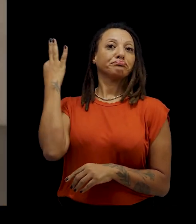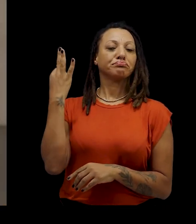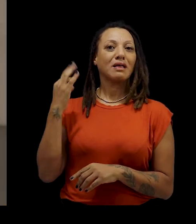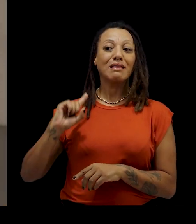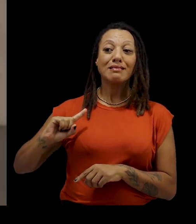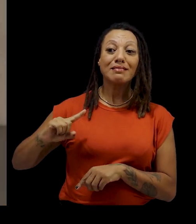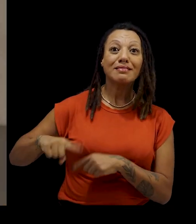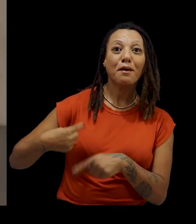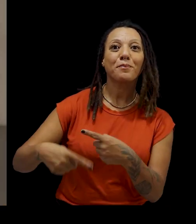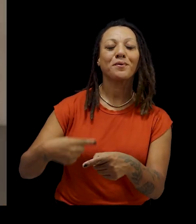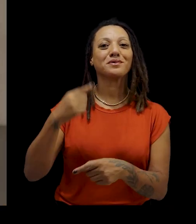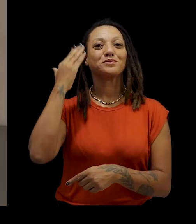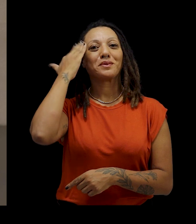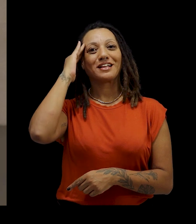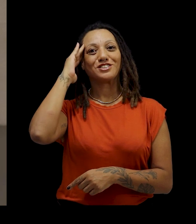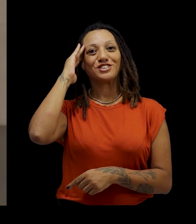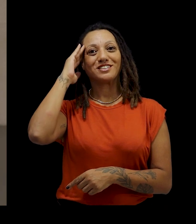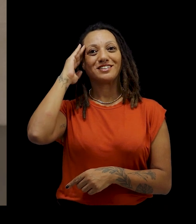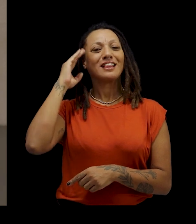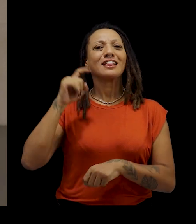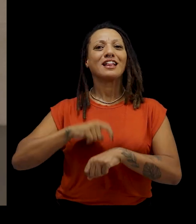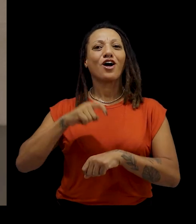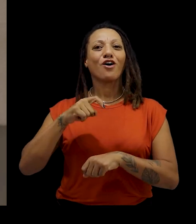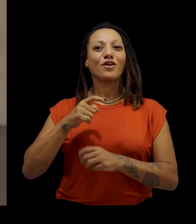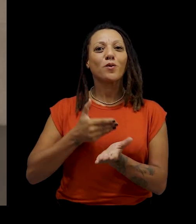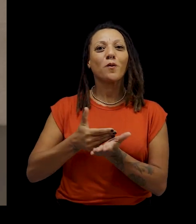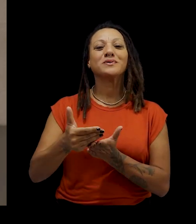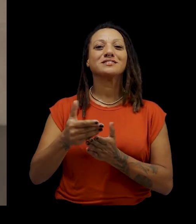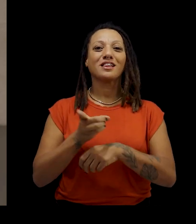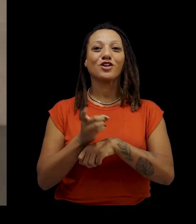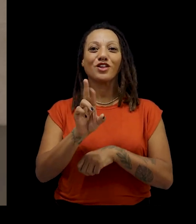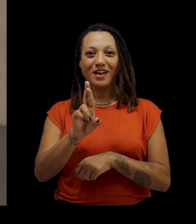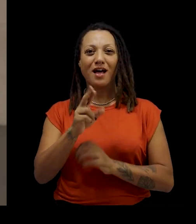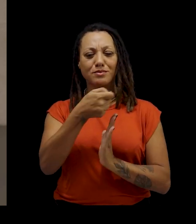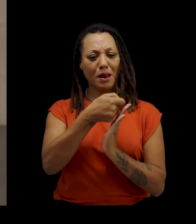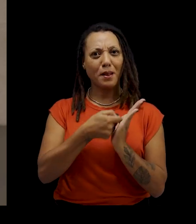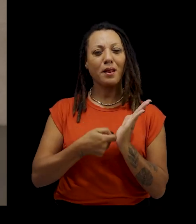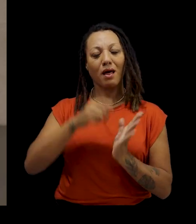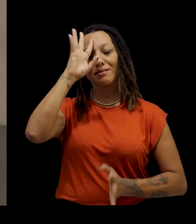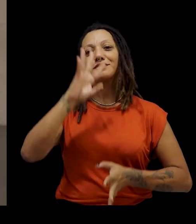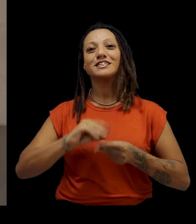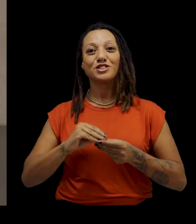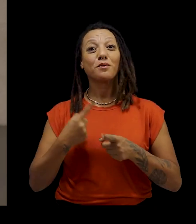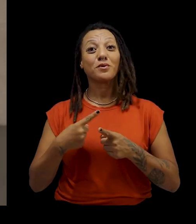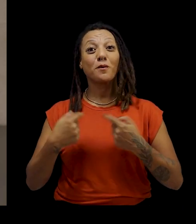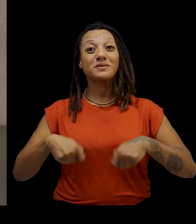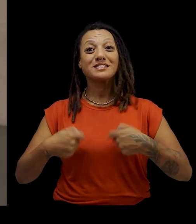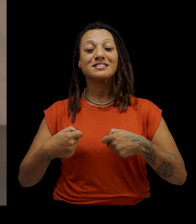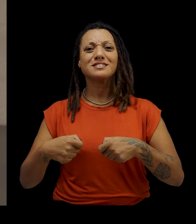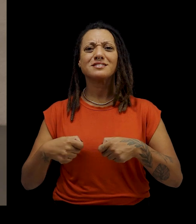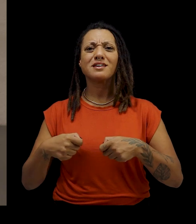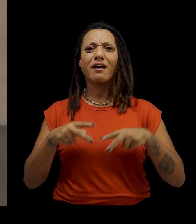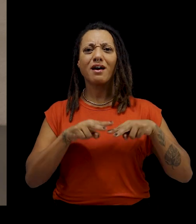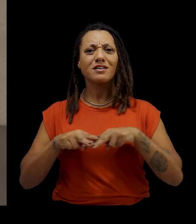que eu fui entender só, acho que agora, inclusive, escrevendo essa tese de doutorado, que eu tive que fazer